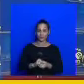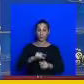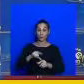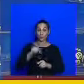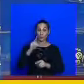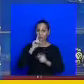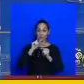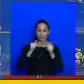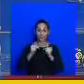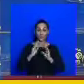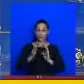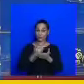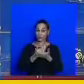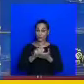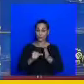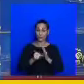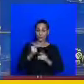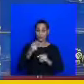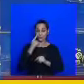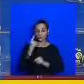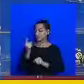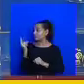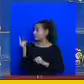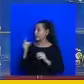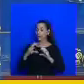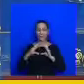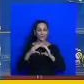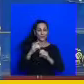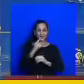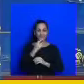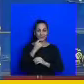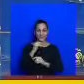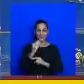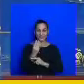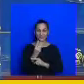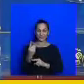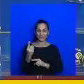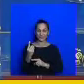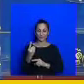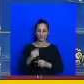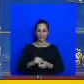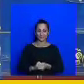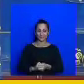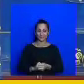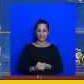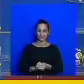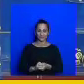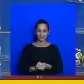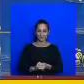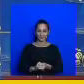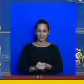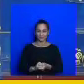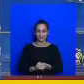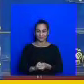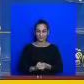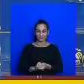O sorteio do dia de sorte já começou. O primeiro número na tela, bola vermelha, 31. Vermelha, número 31.